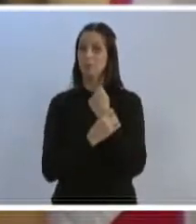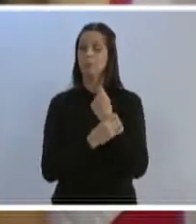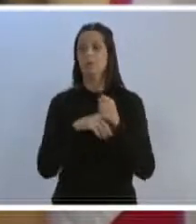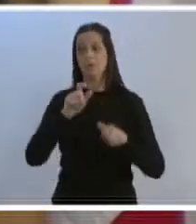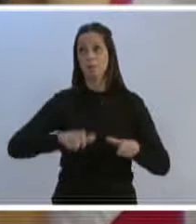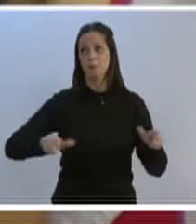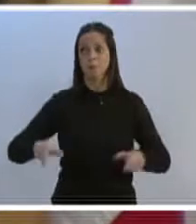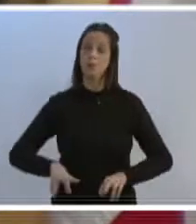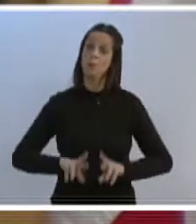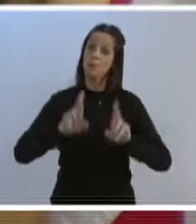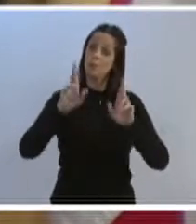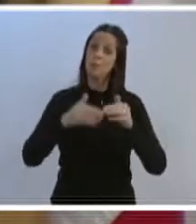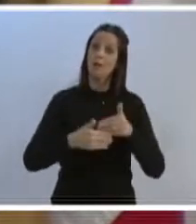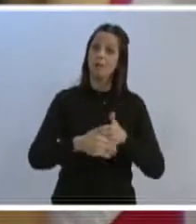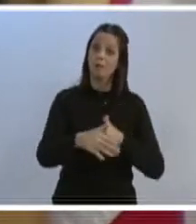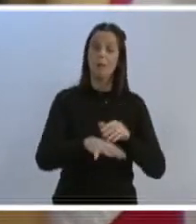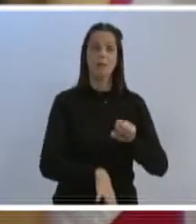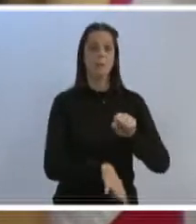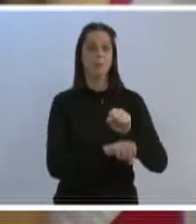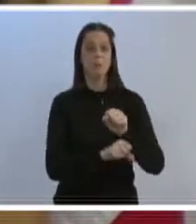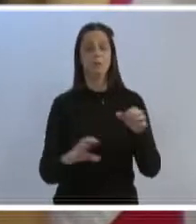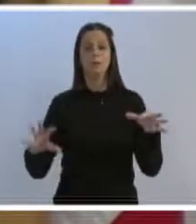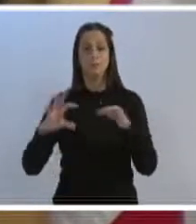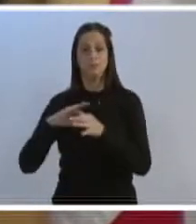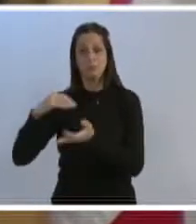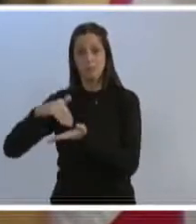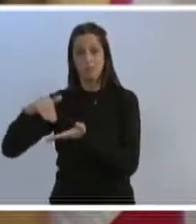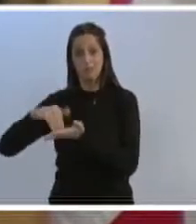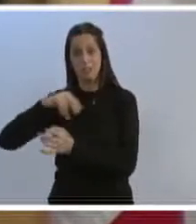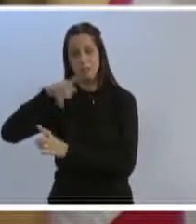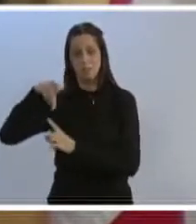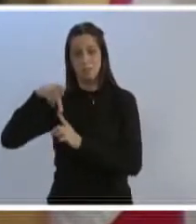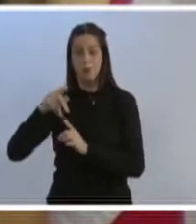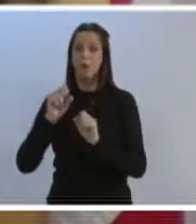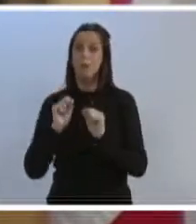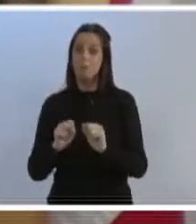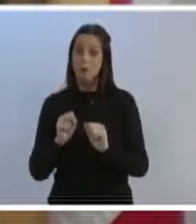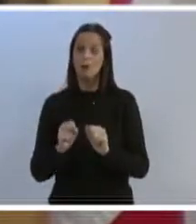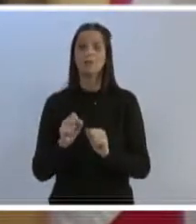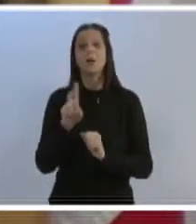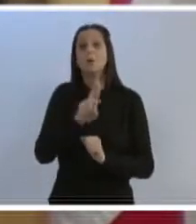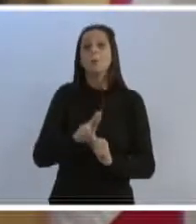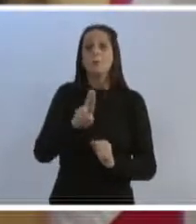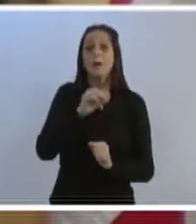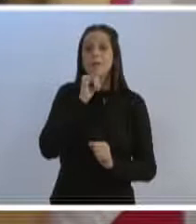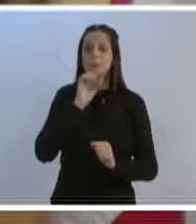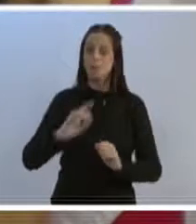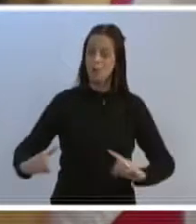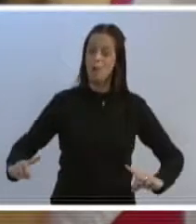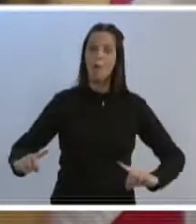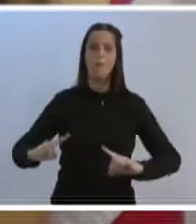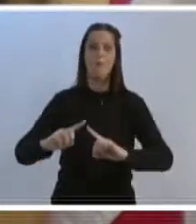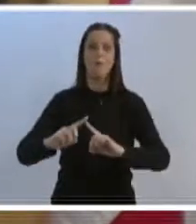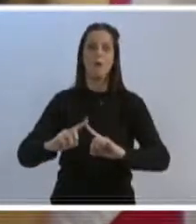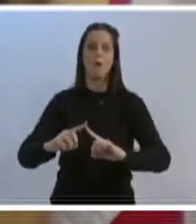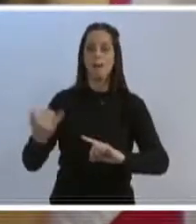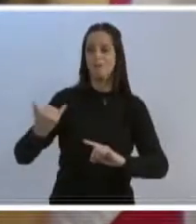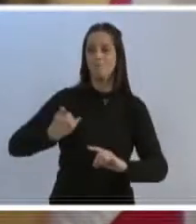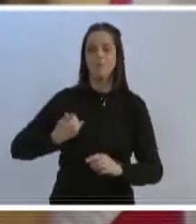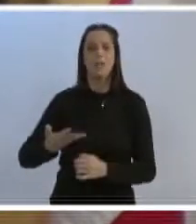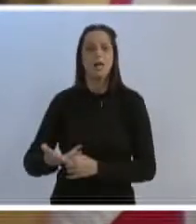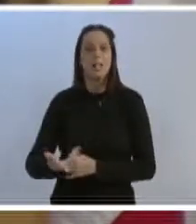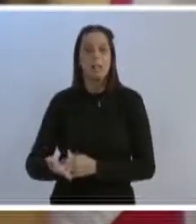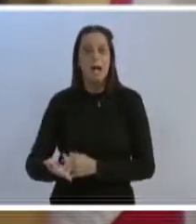através da secretaria de planejamento também possam viabilizar os cones pra reduzir no meio da